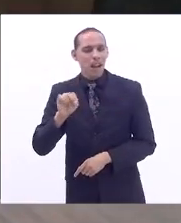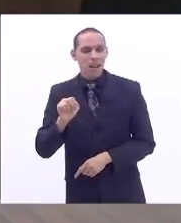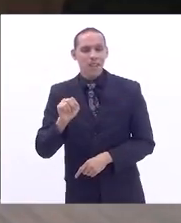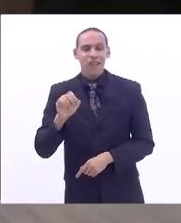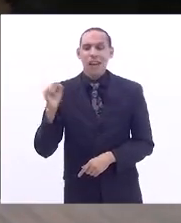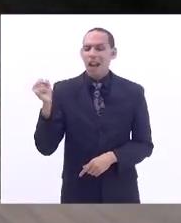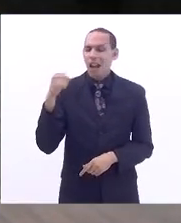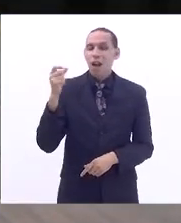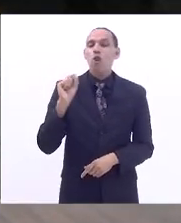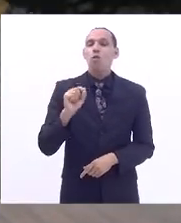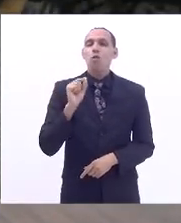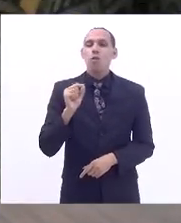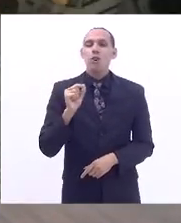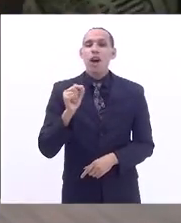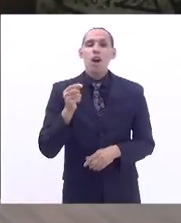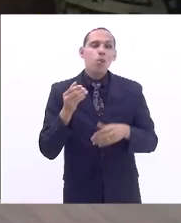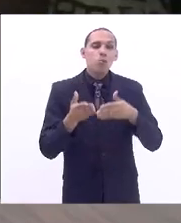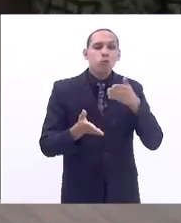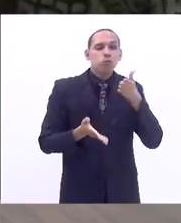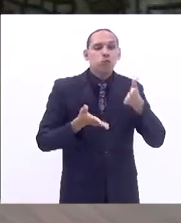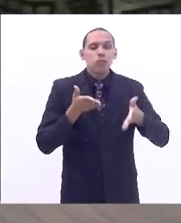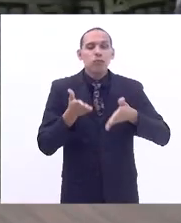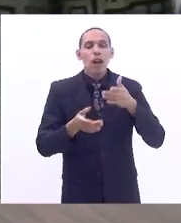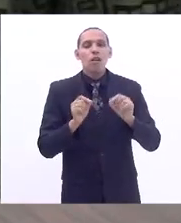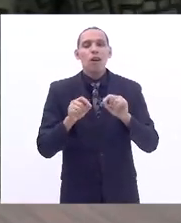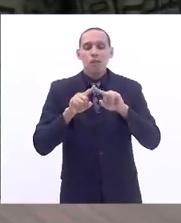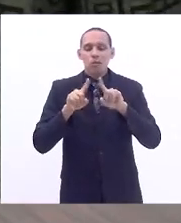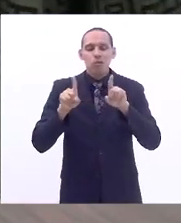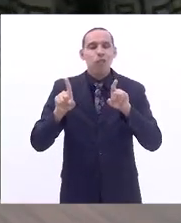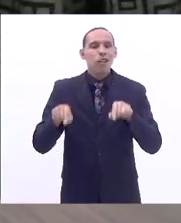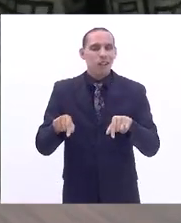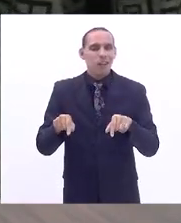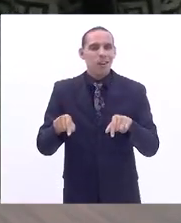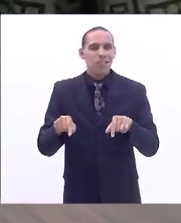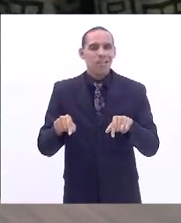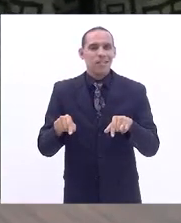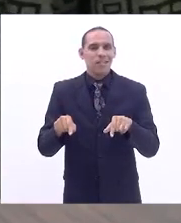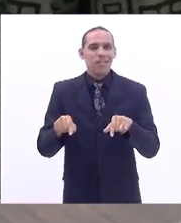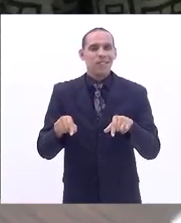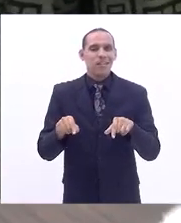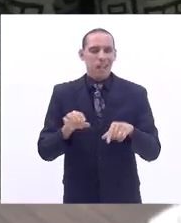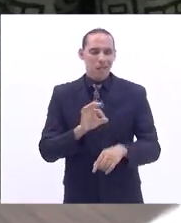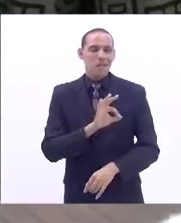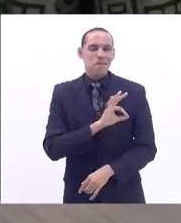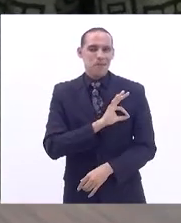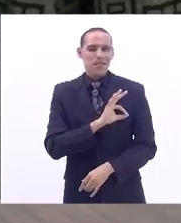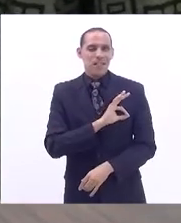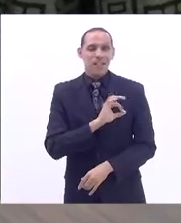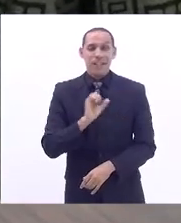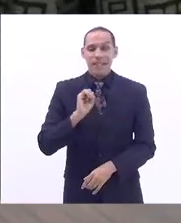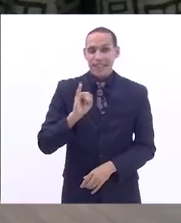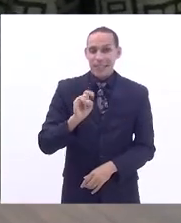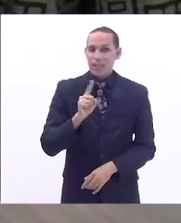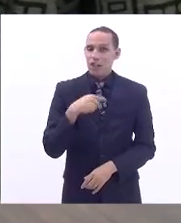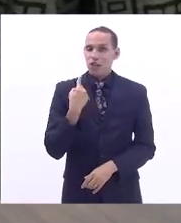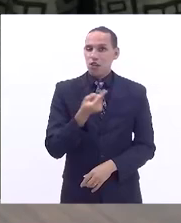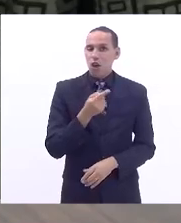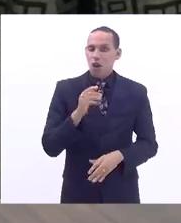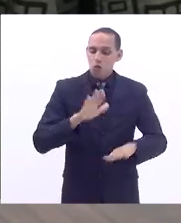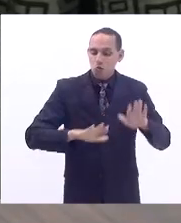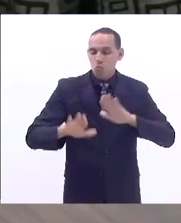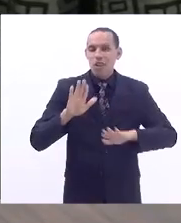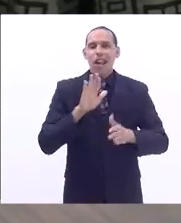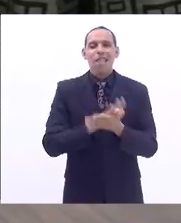muito grande a respeito daquele servidor que pode ser se não tomarmos o devido